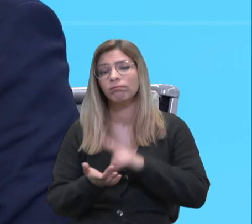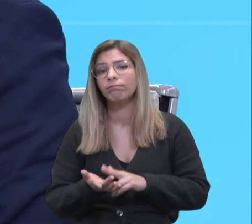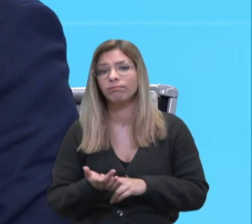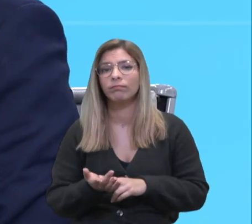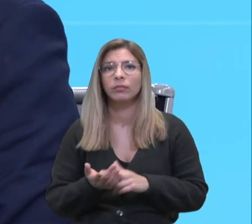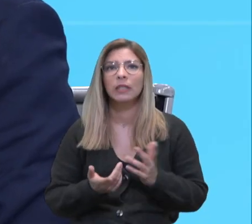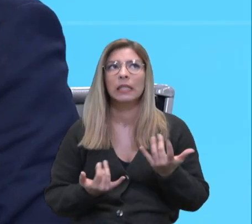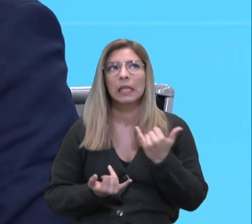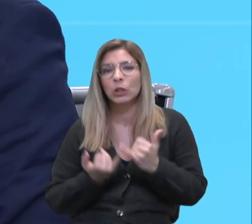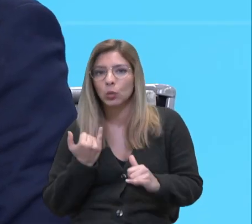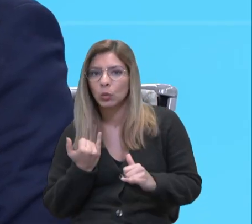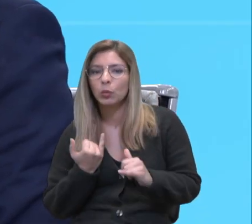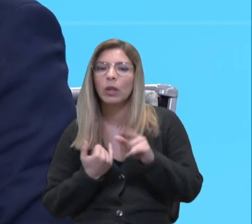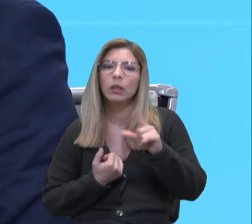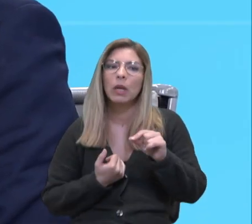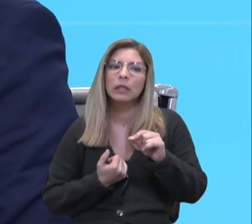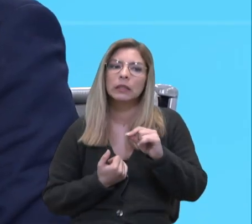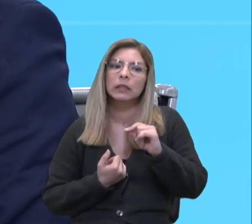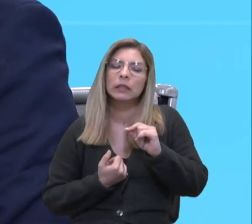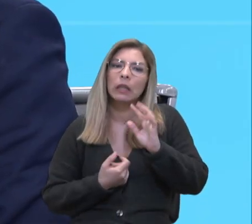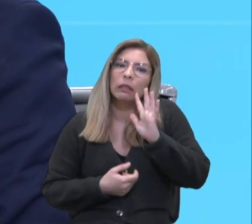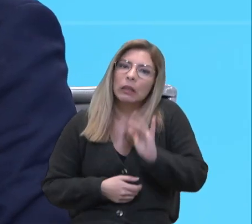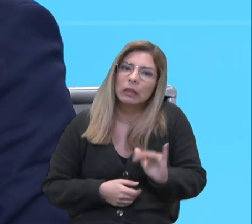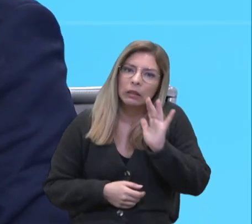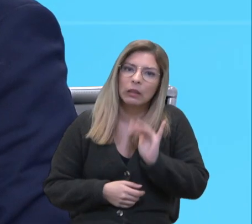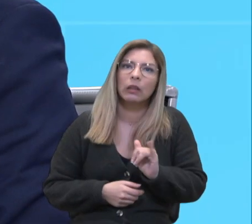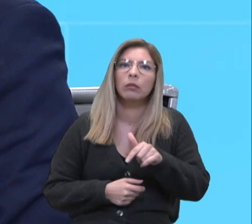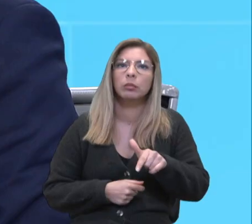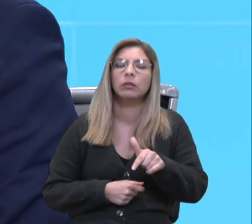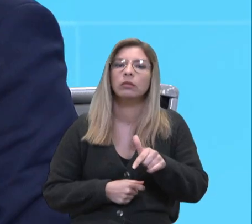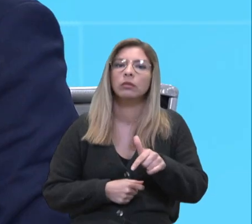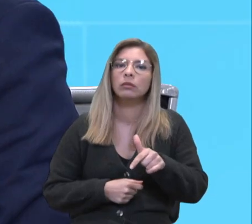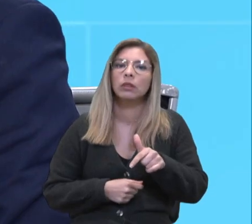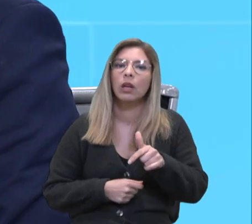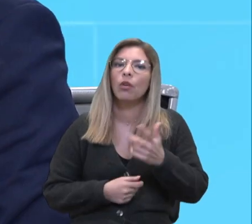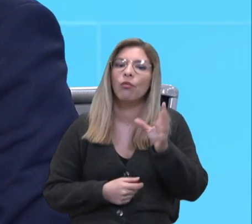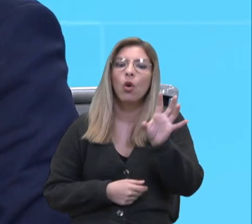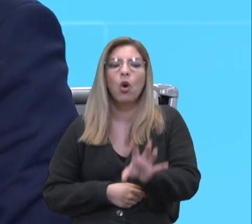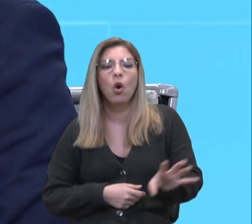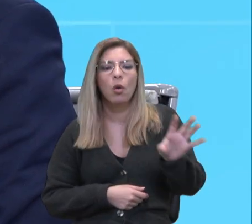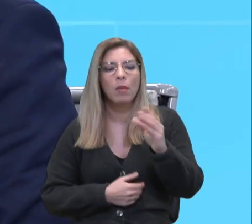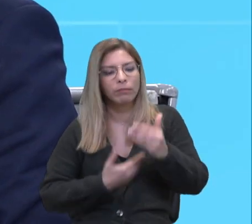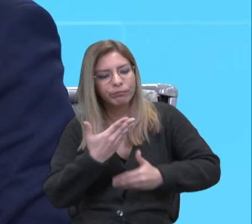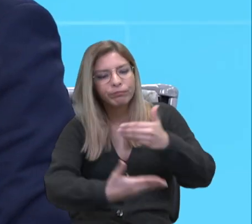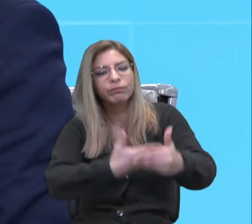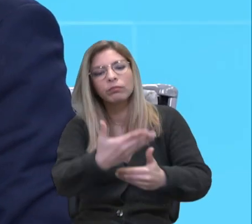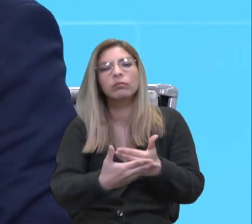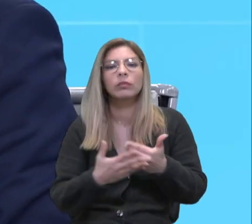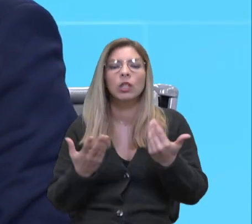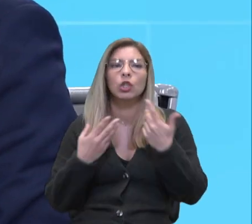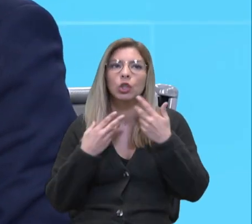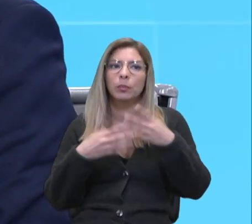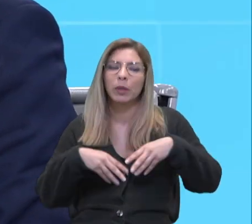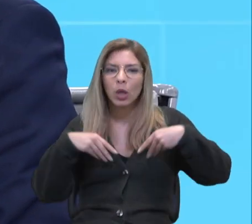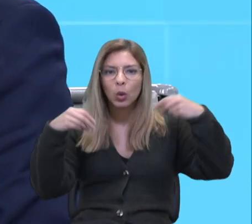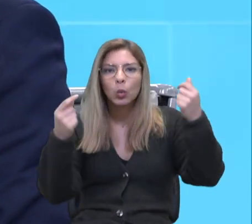O risco e a tentação até à luz de uma interpretação espiritual,